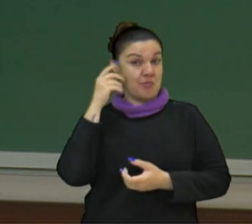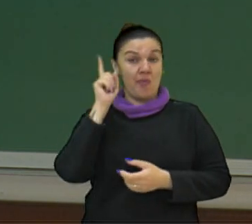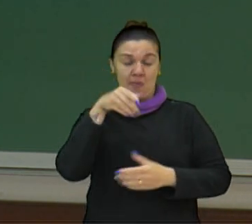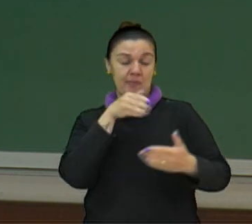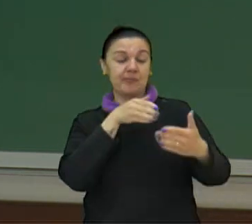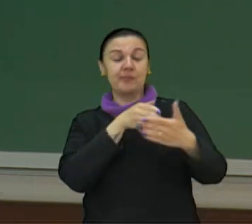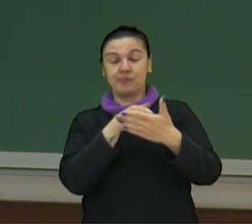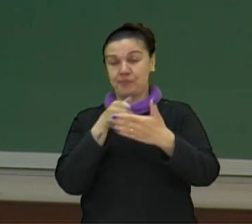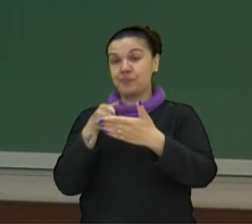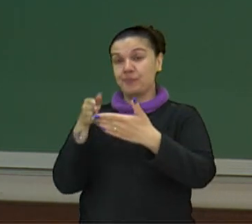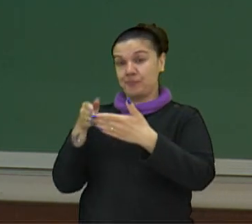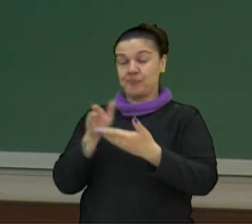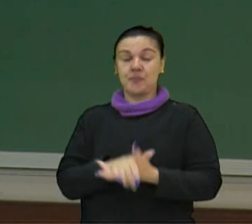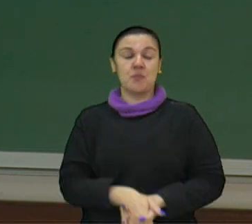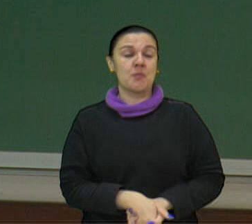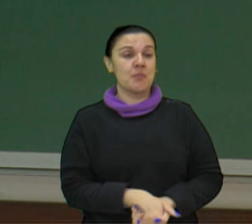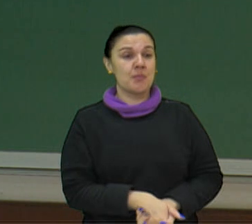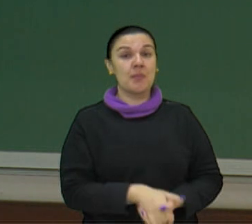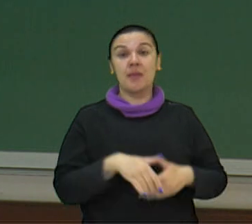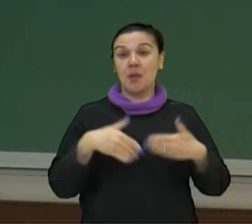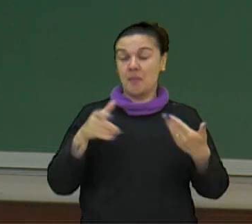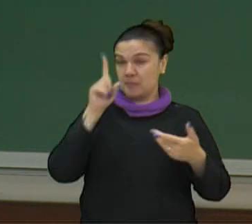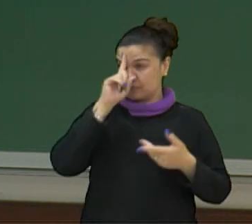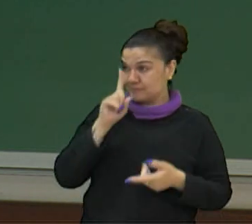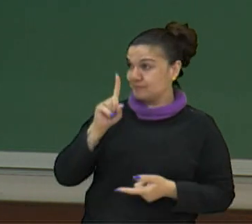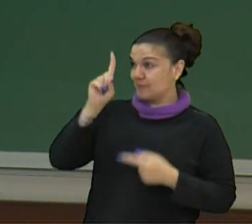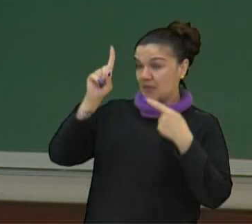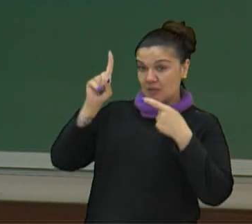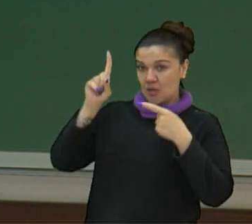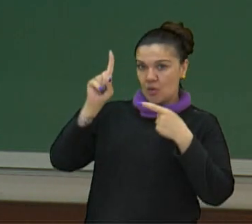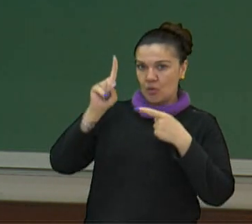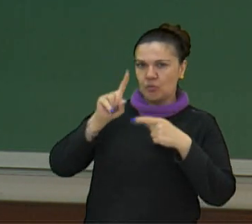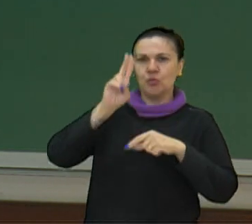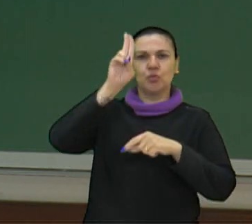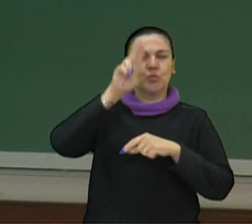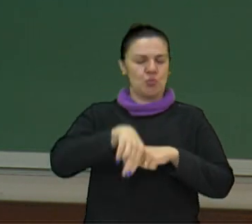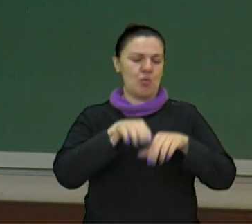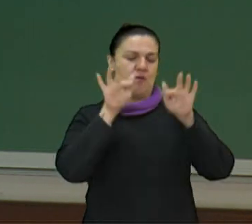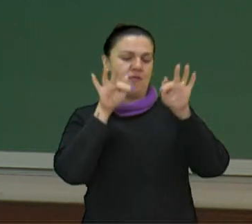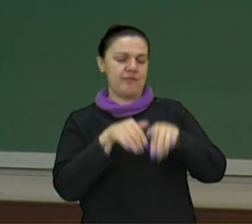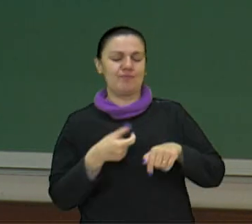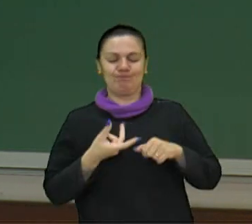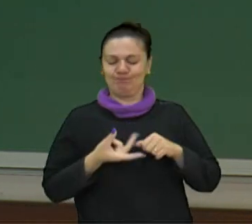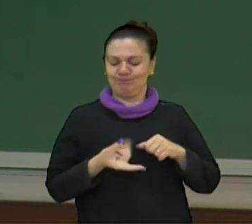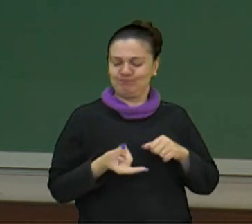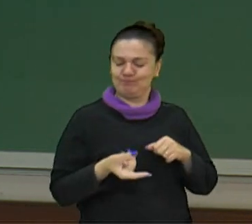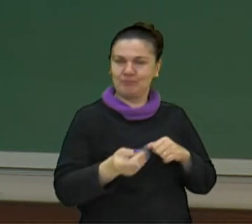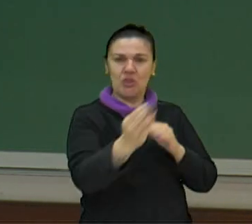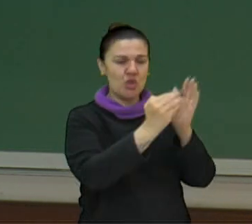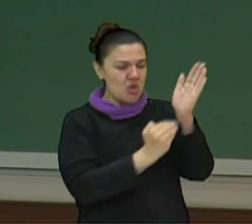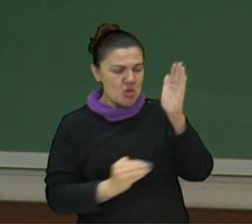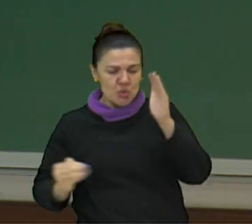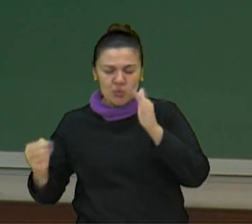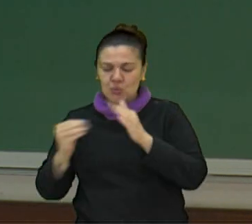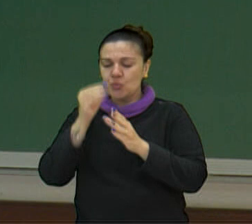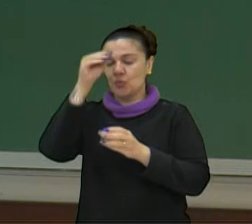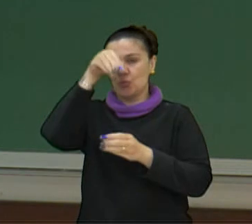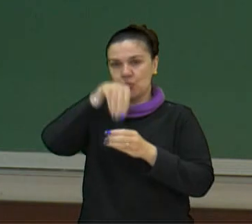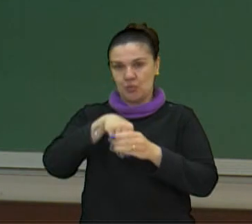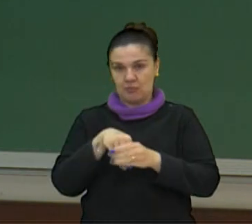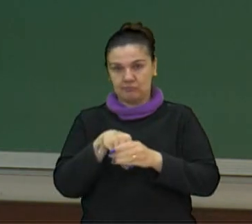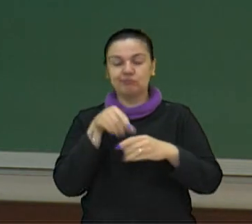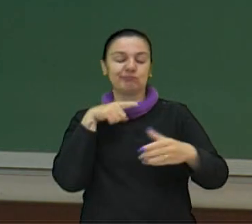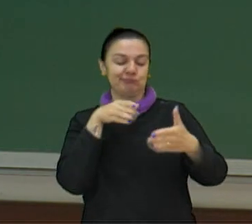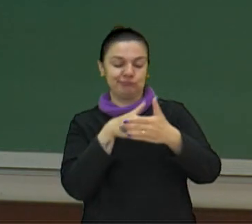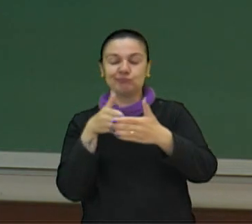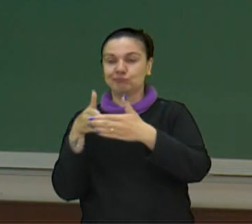isso são coisas limitadas. Mas Deus é o ser infinito no qual existem todas essas coisas